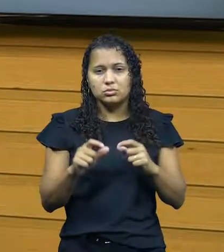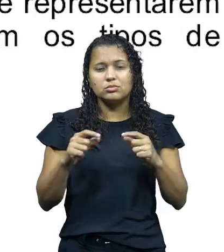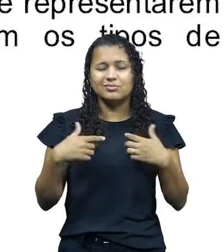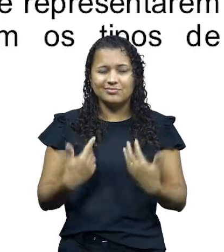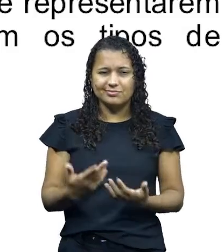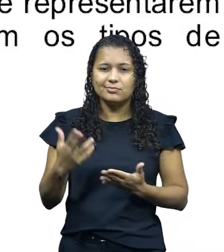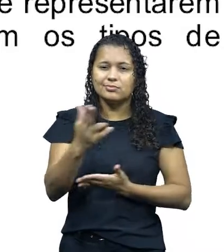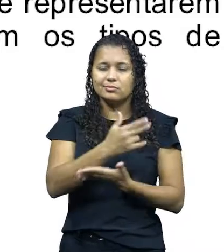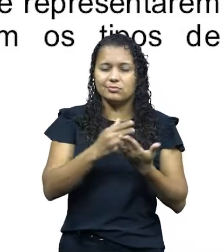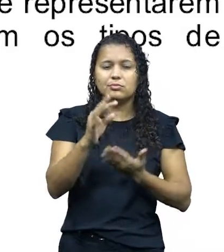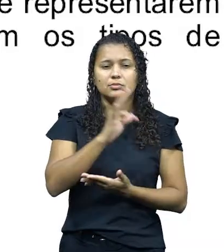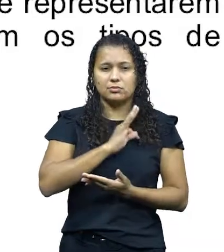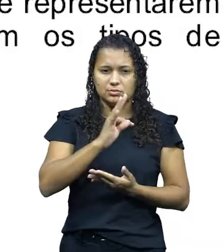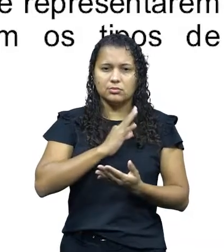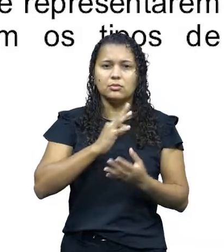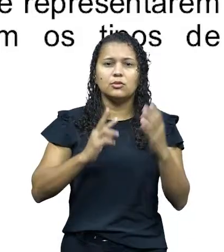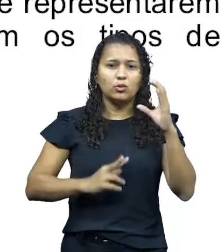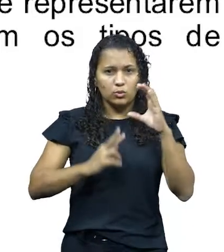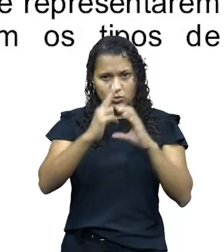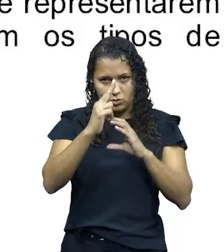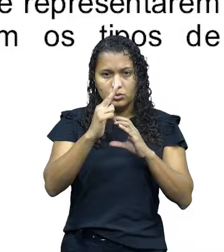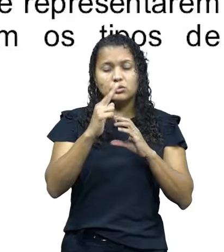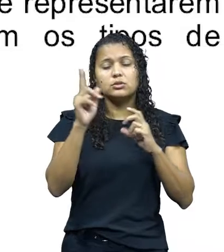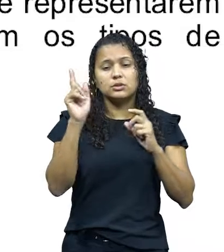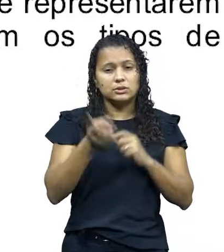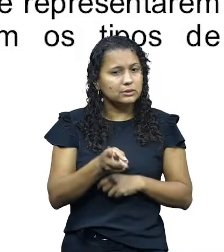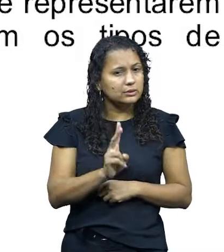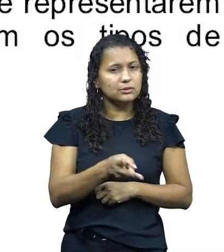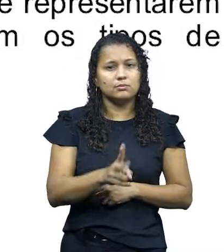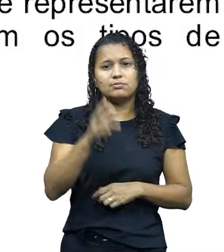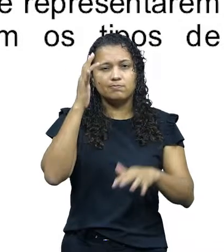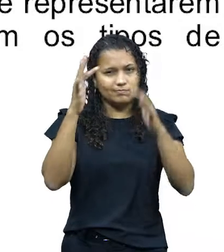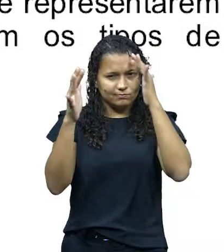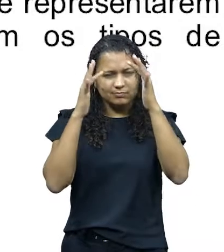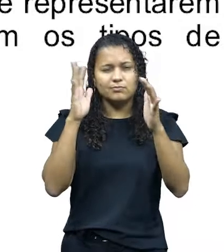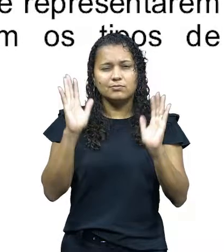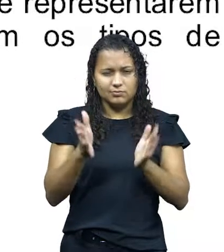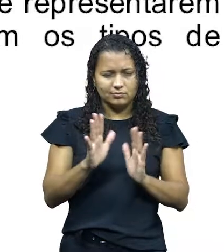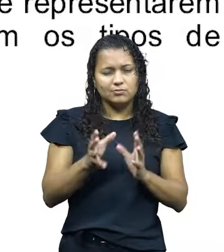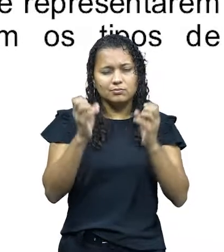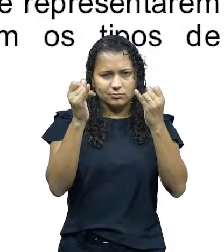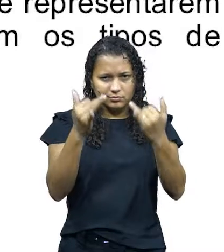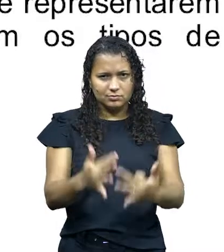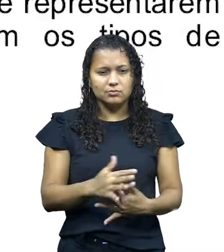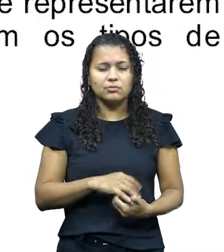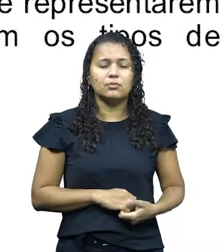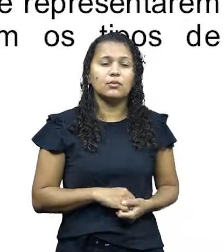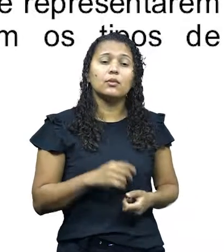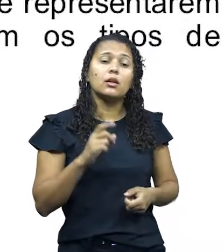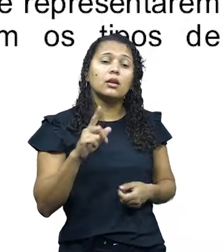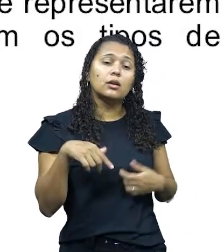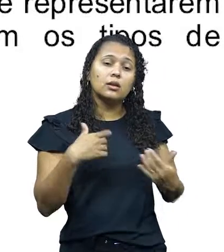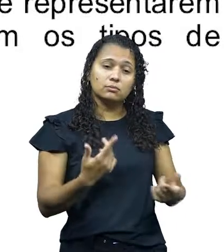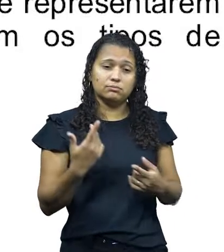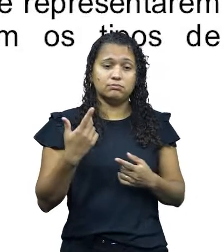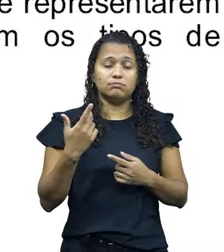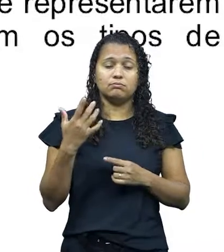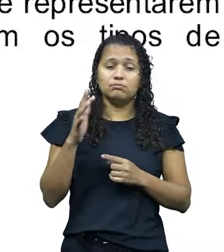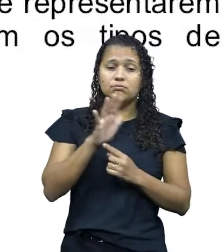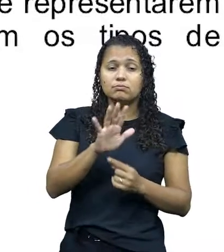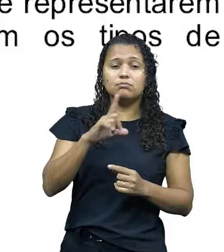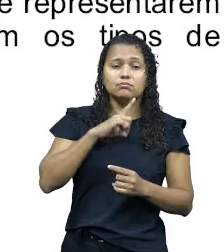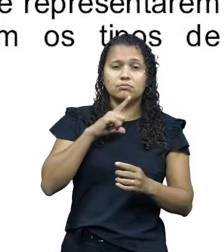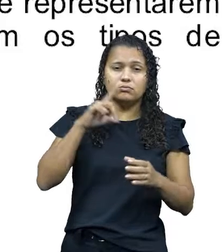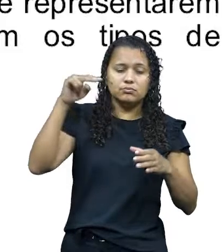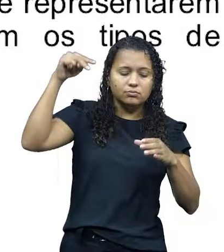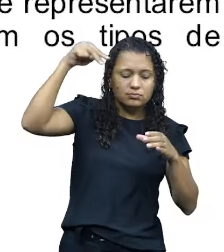desse objeto. Em desenho técnico, o corte de uma peça, ele é sempre imaginário, como eu acabei de falar para vocês, e ele